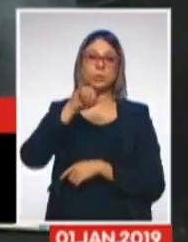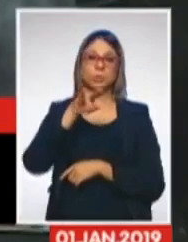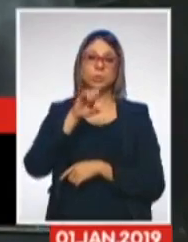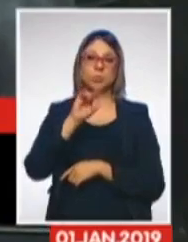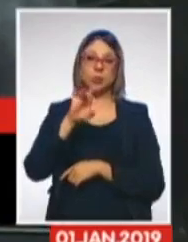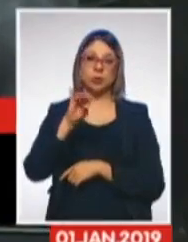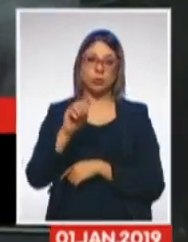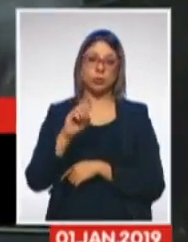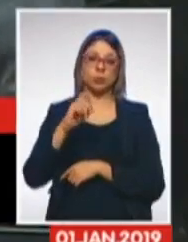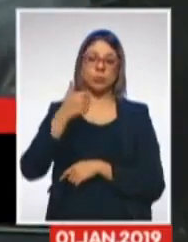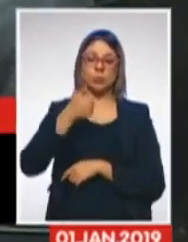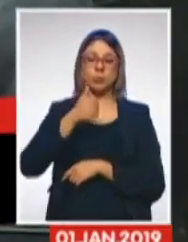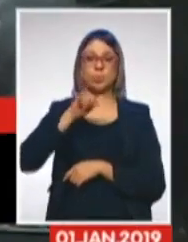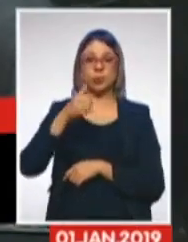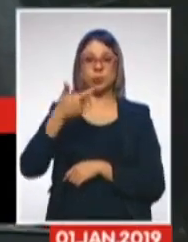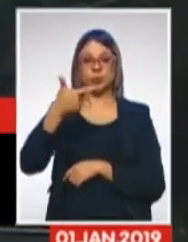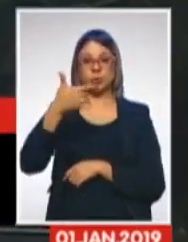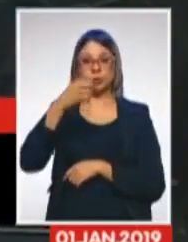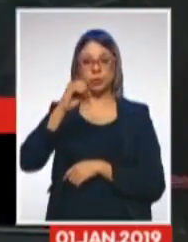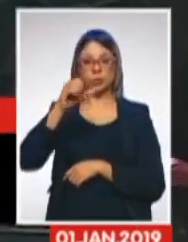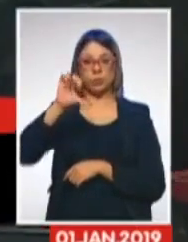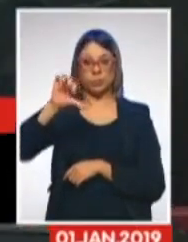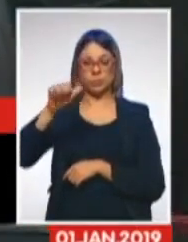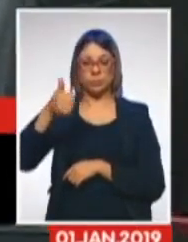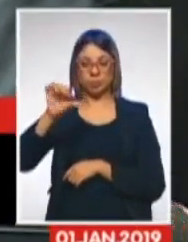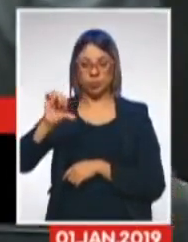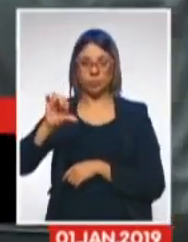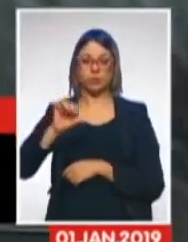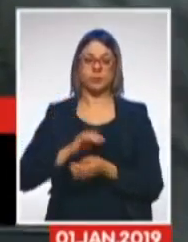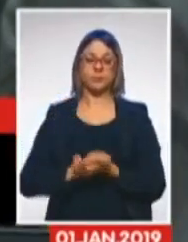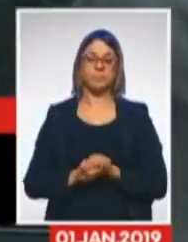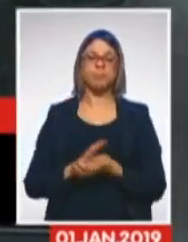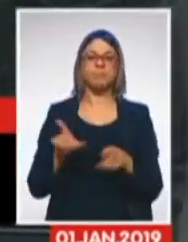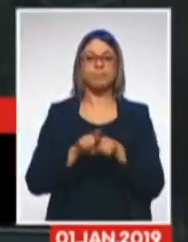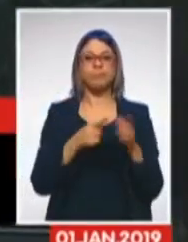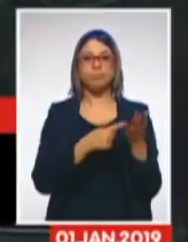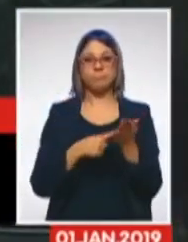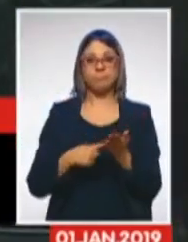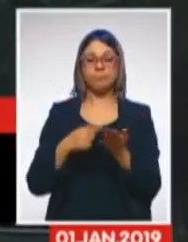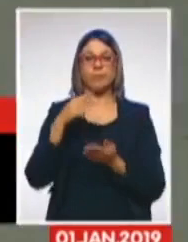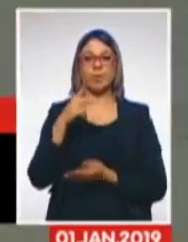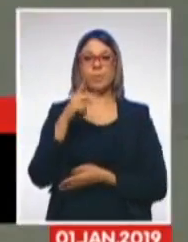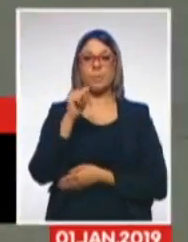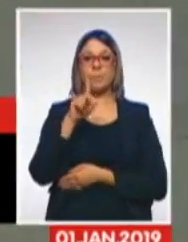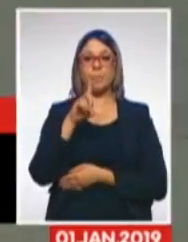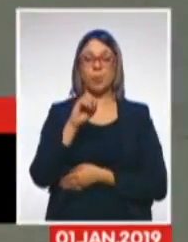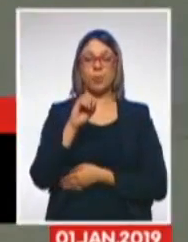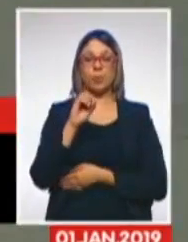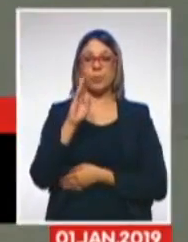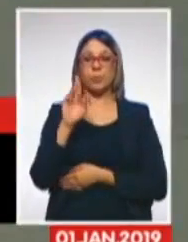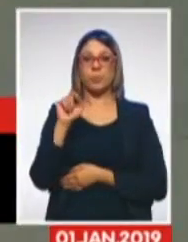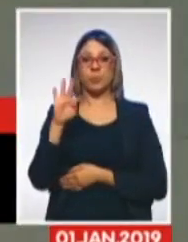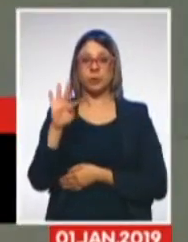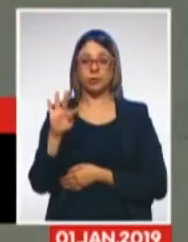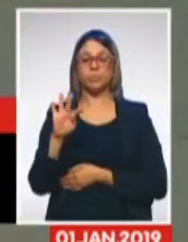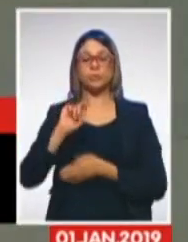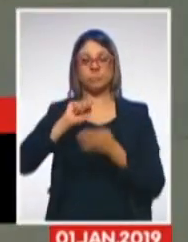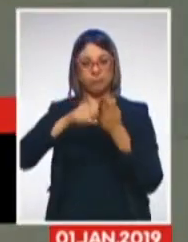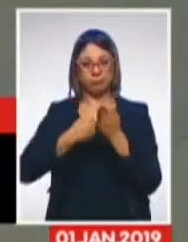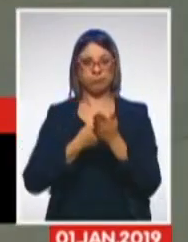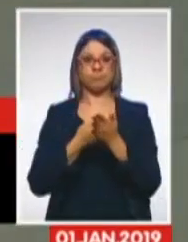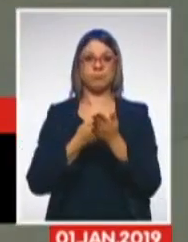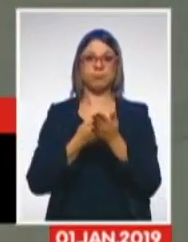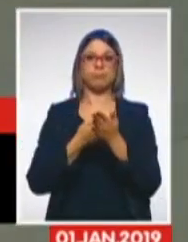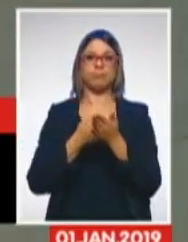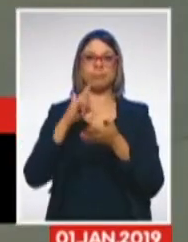de janeiro de 2019. Convidamos o senhor Paulo Eduardo Rocha Brant a assinar o termo de posse.